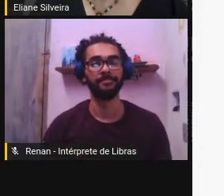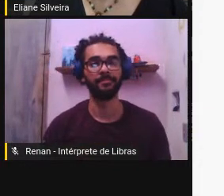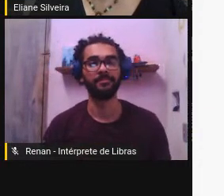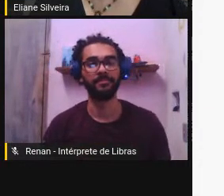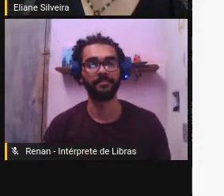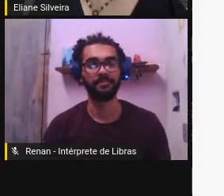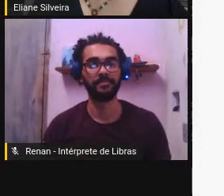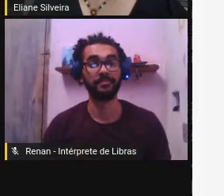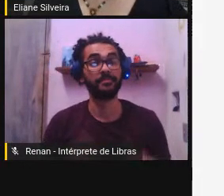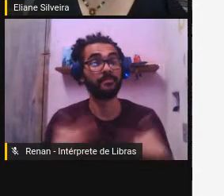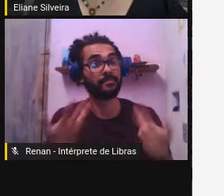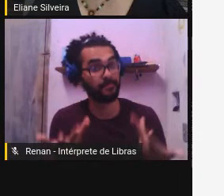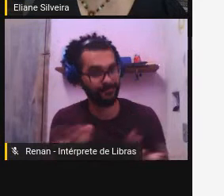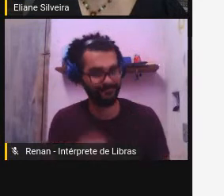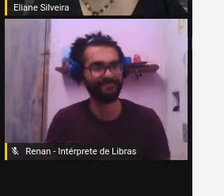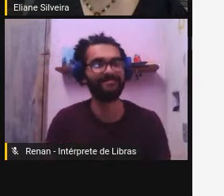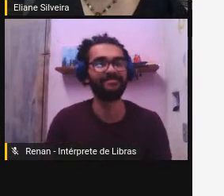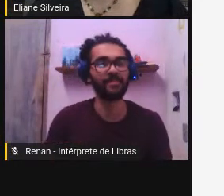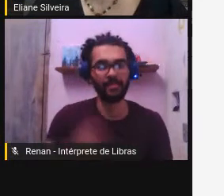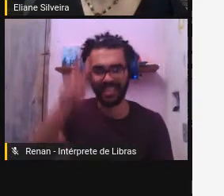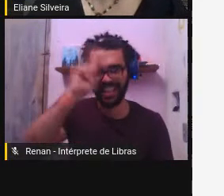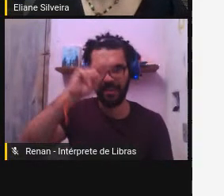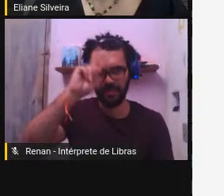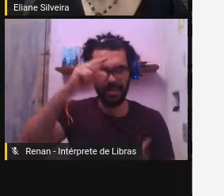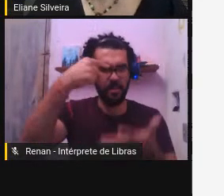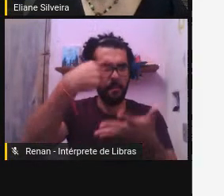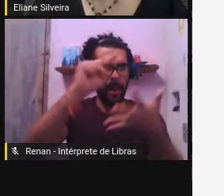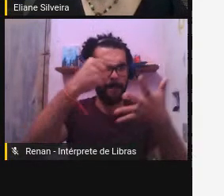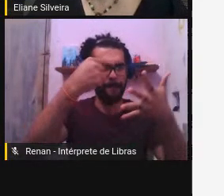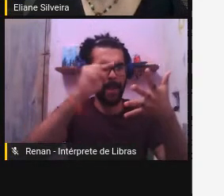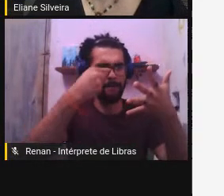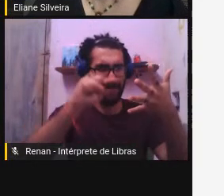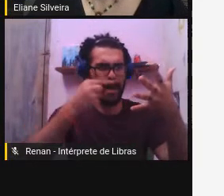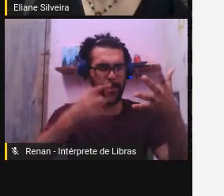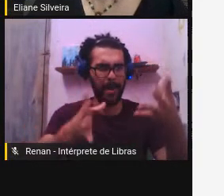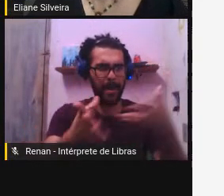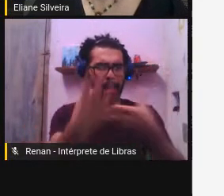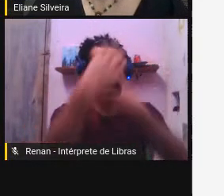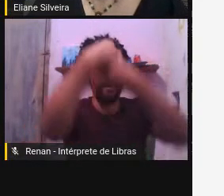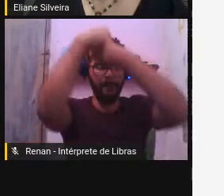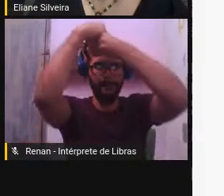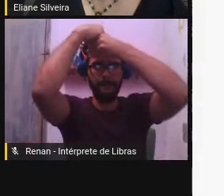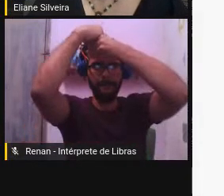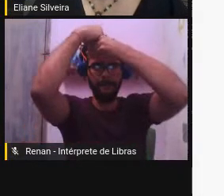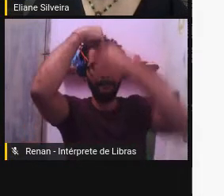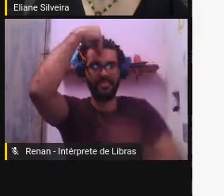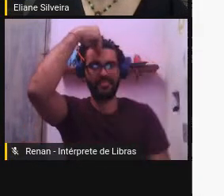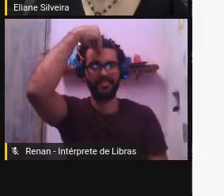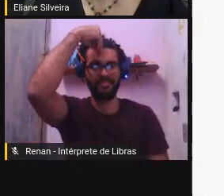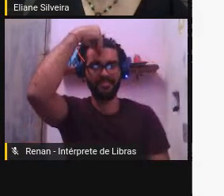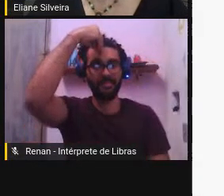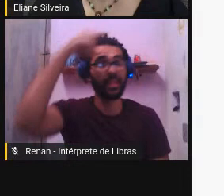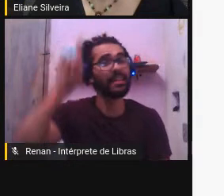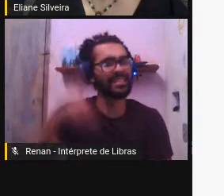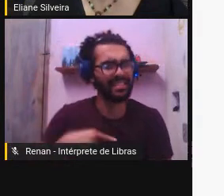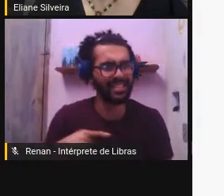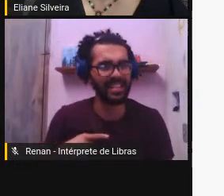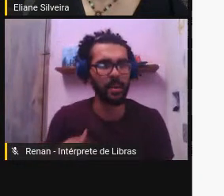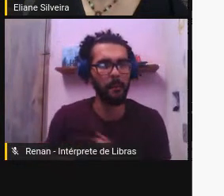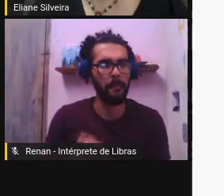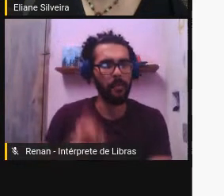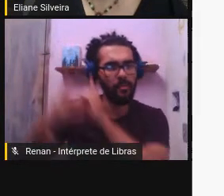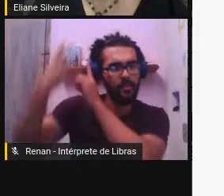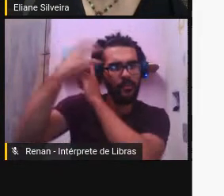então, essas lembranças passam sobre esse primeiro contato com